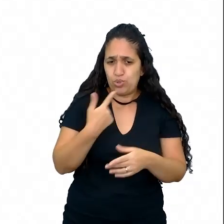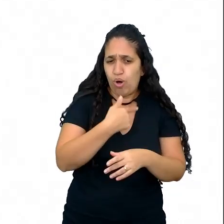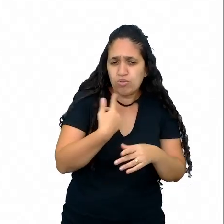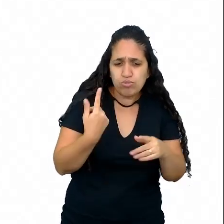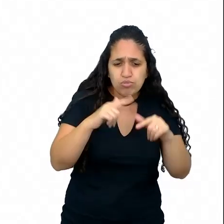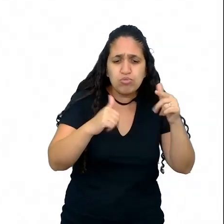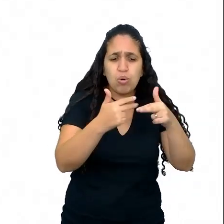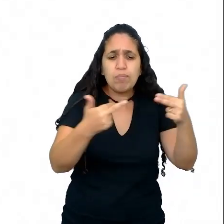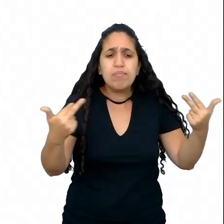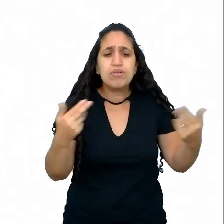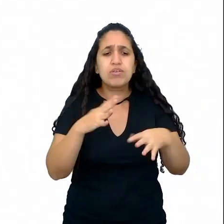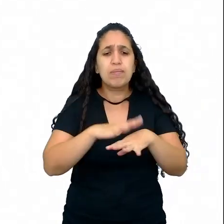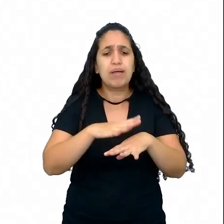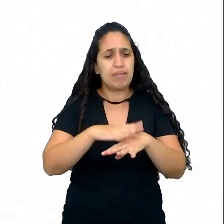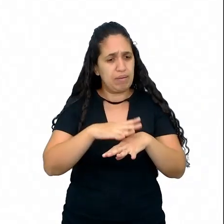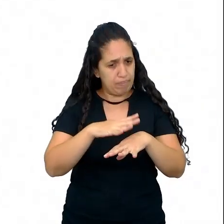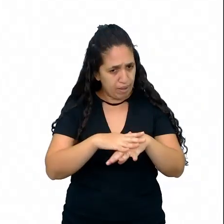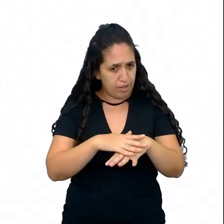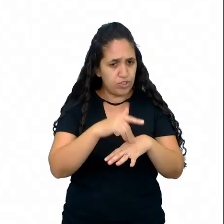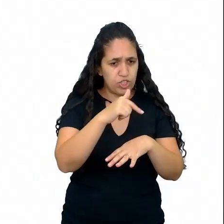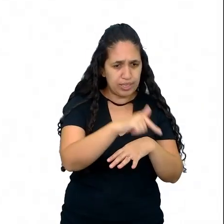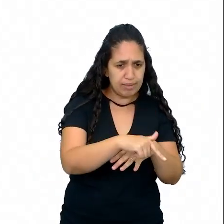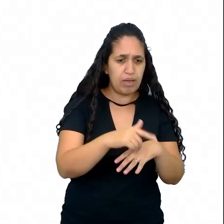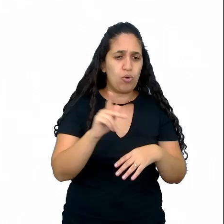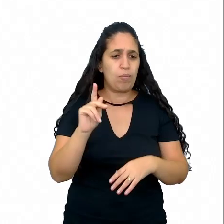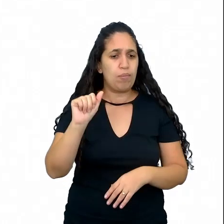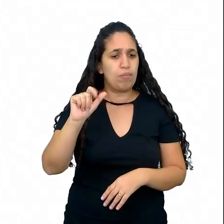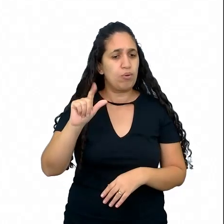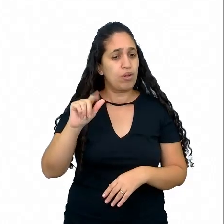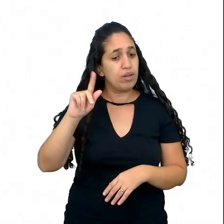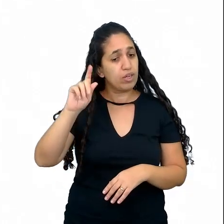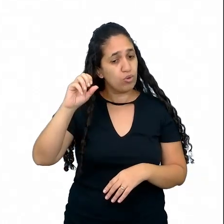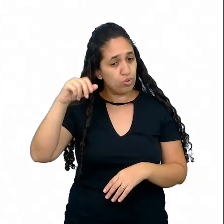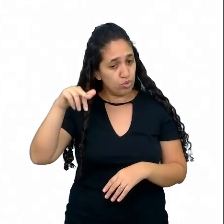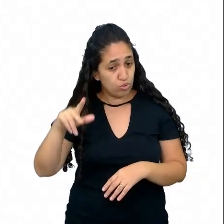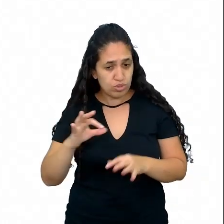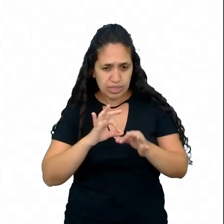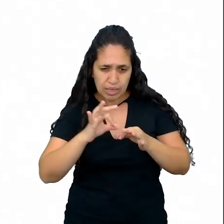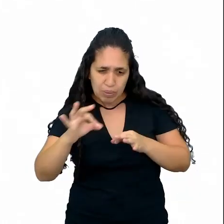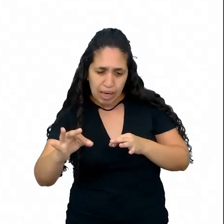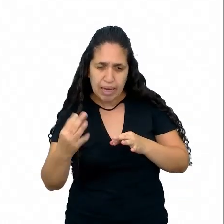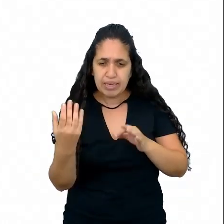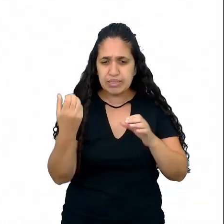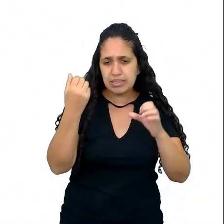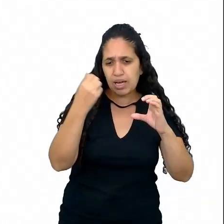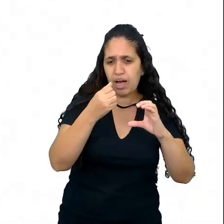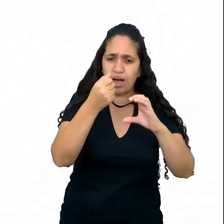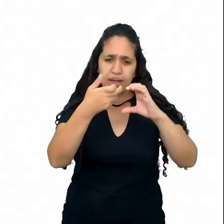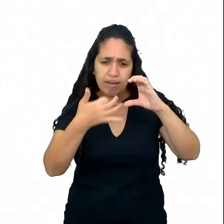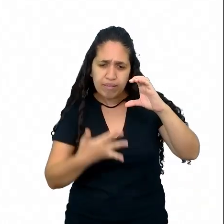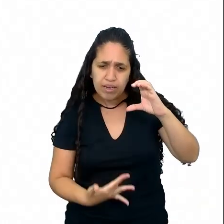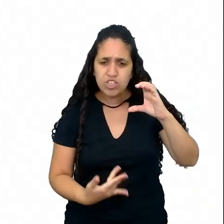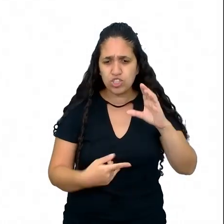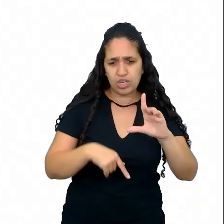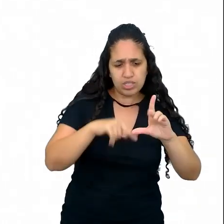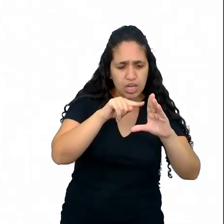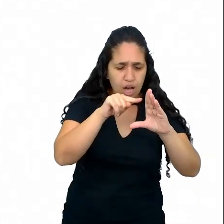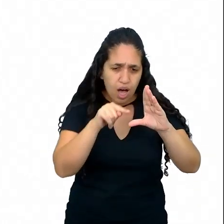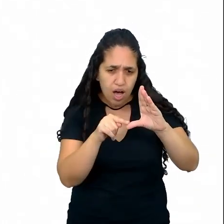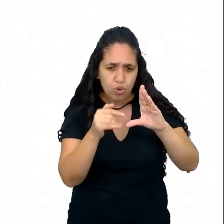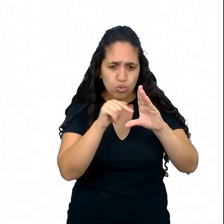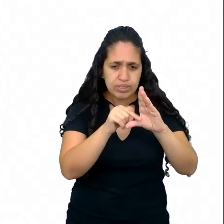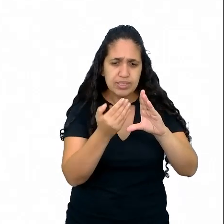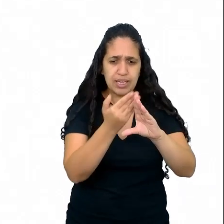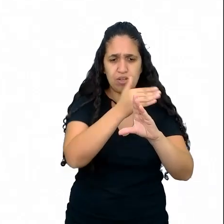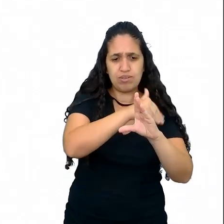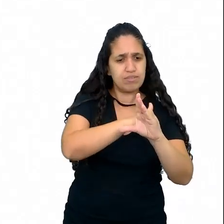objetos matemáticos? Nós vamos trabalhar com os polígonos regulares, as suas características, os seus ângulos, vendo os ângulos internos, externos, soma de